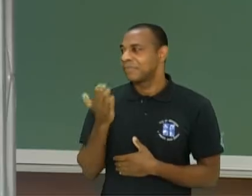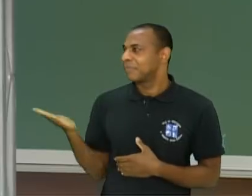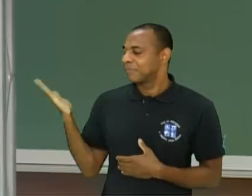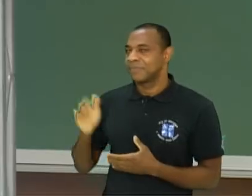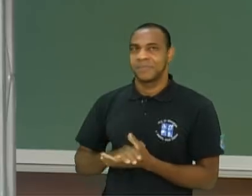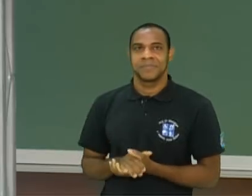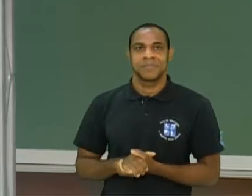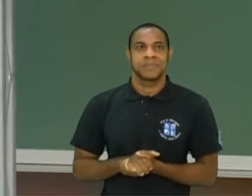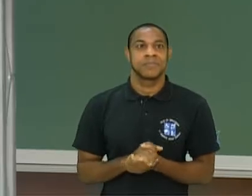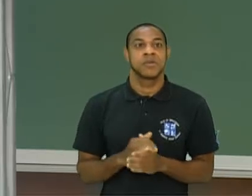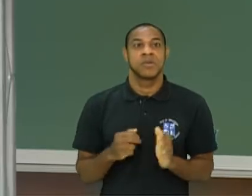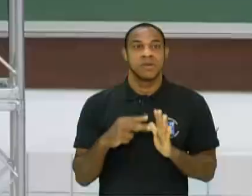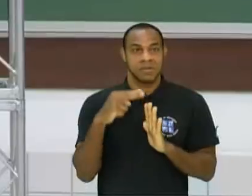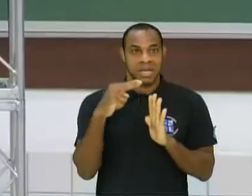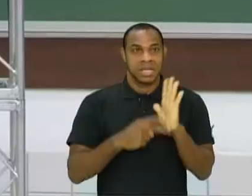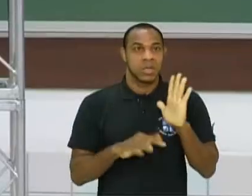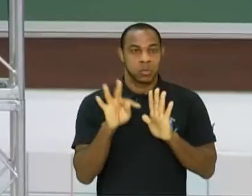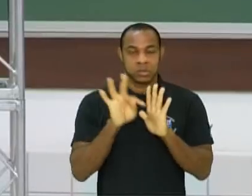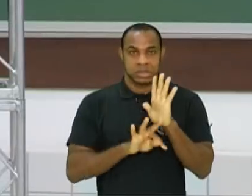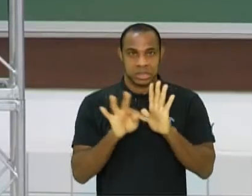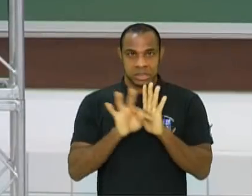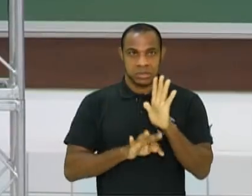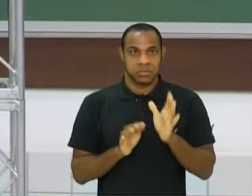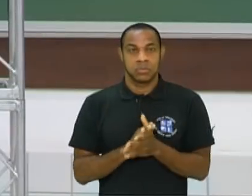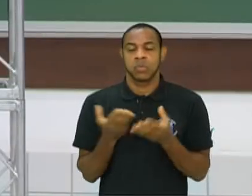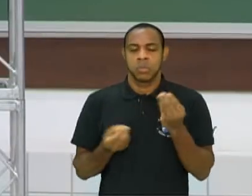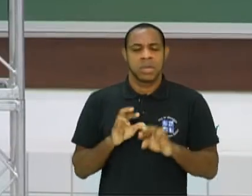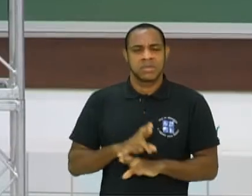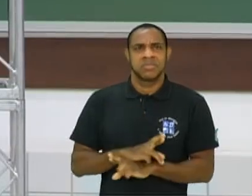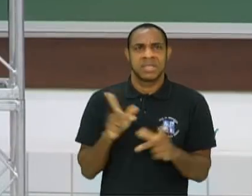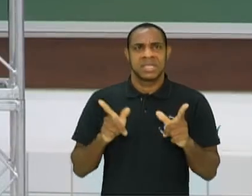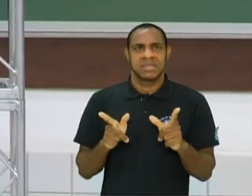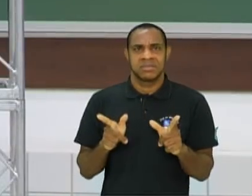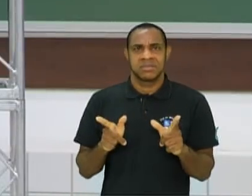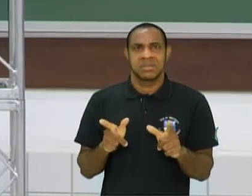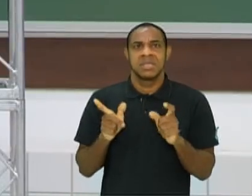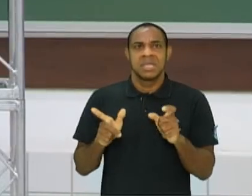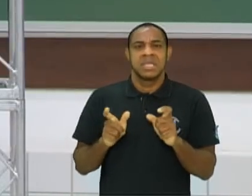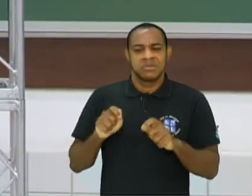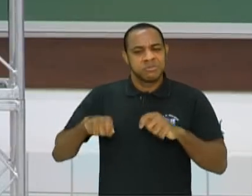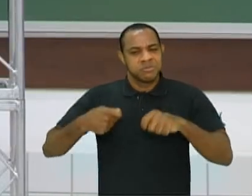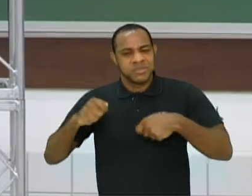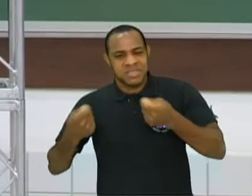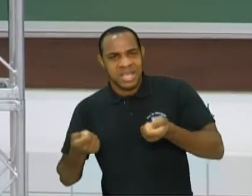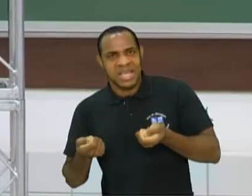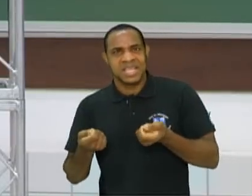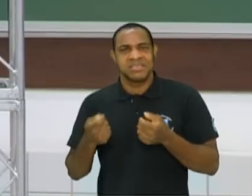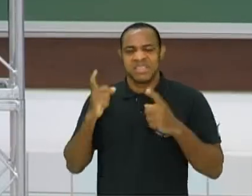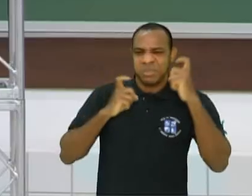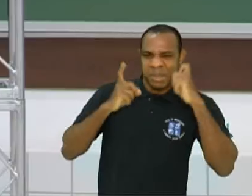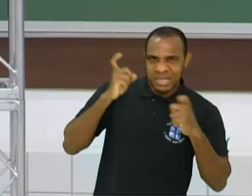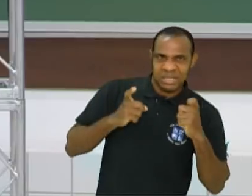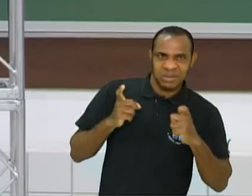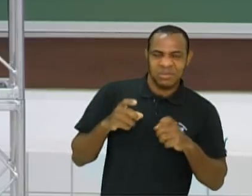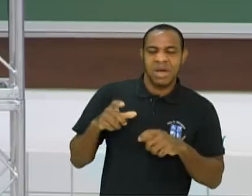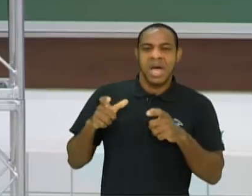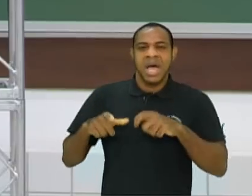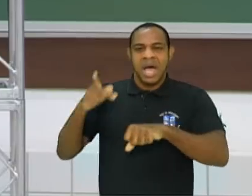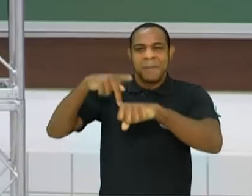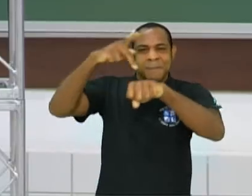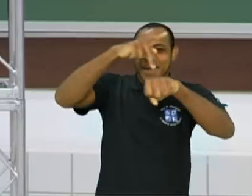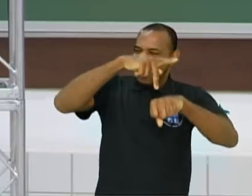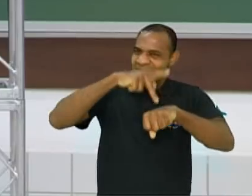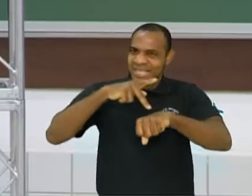Então agora nós vamos ler um texto dizendo a diferença desses sinais em algumas regiões, em alguns países. Então, para algumas